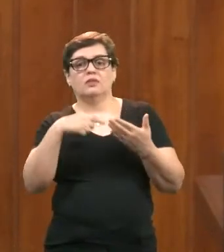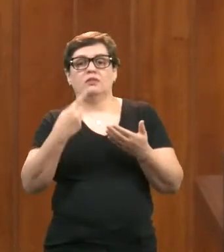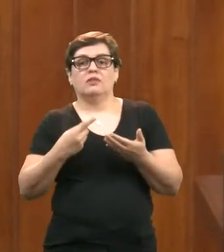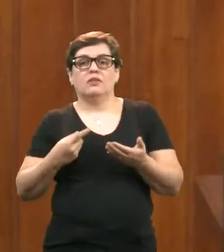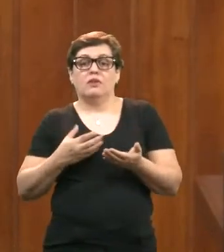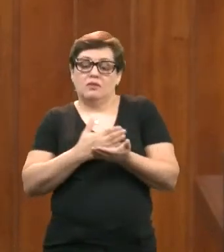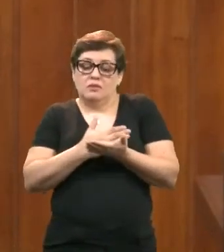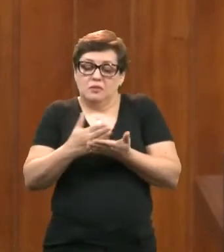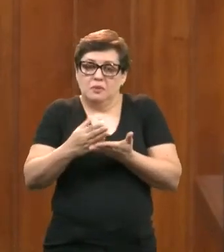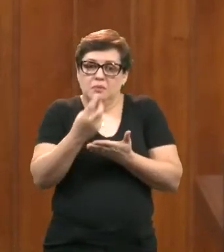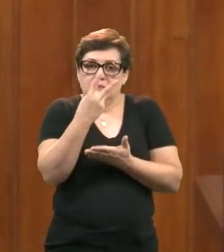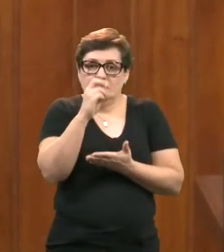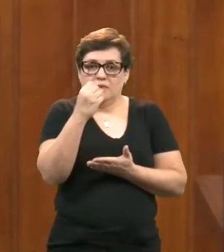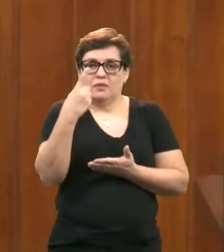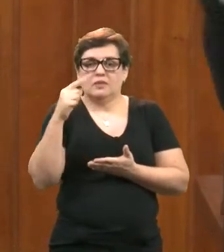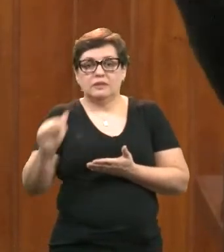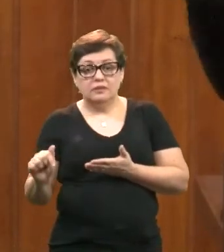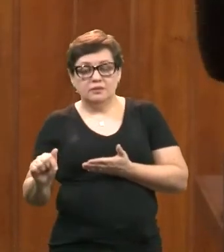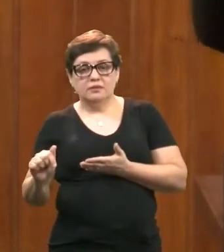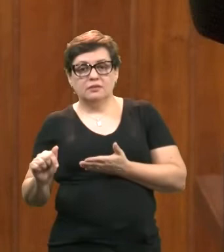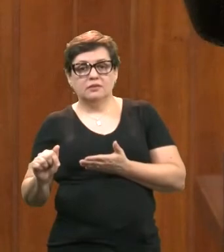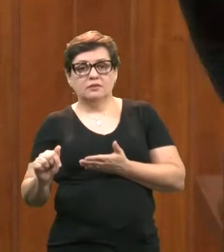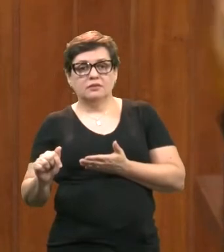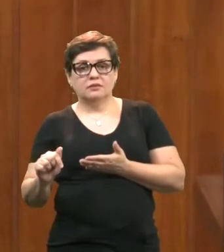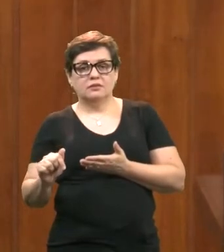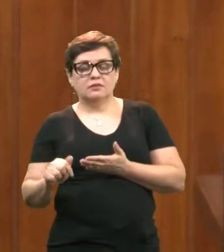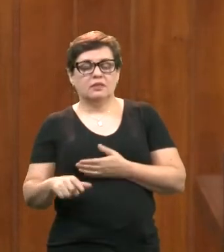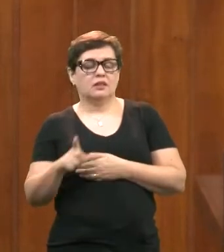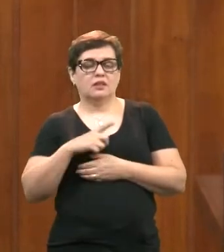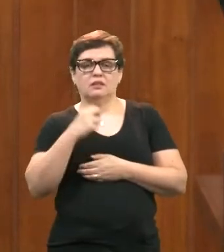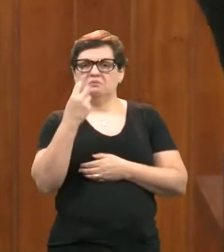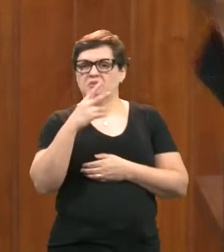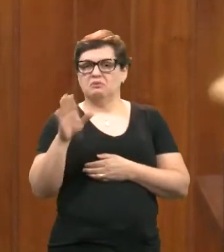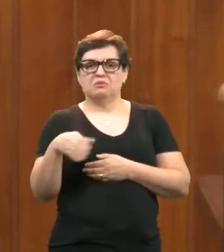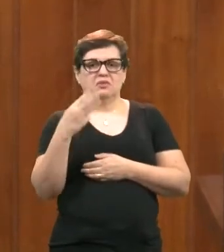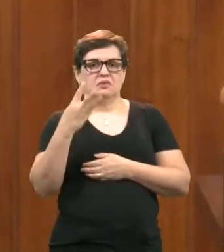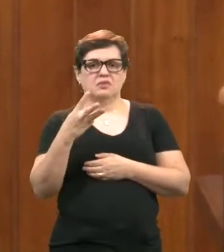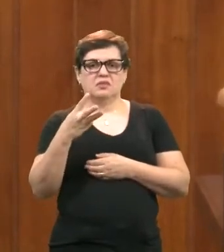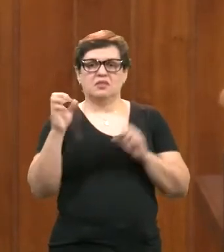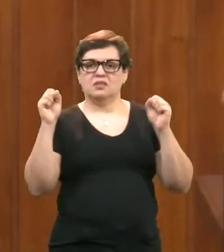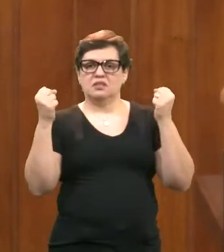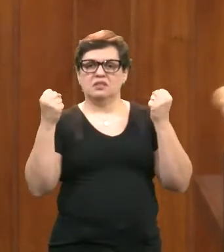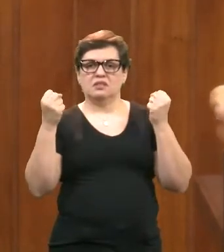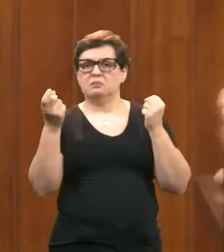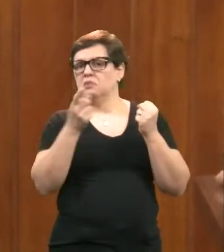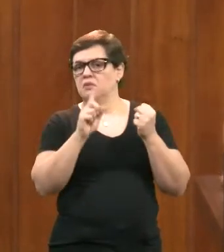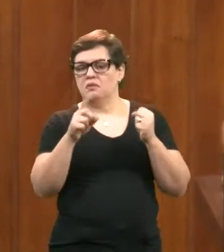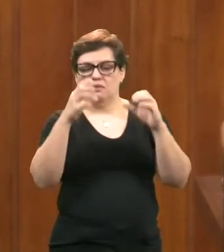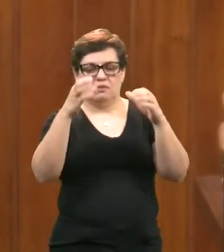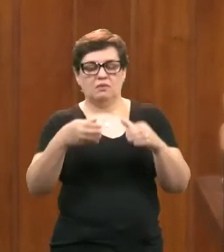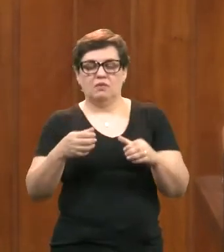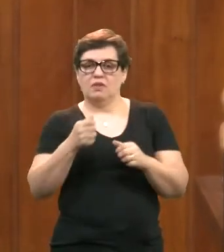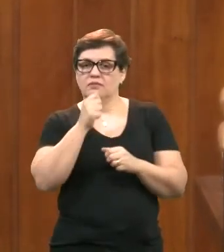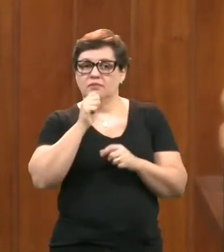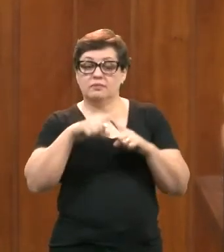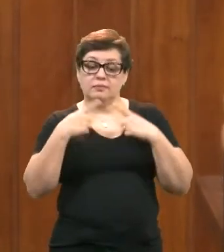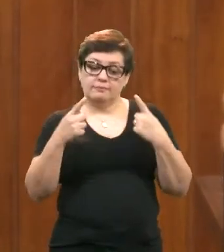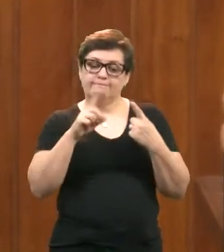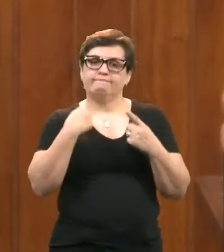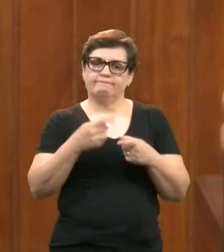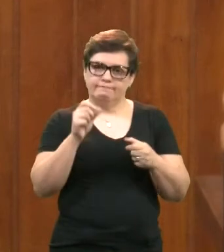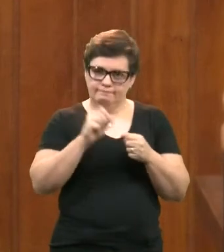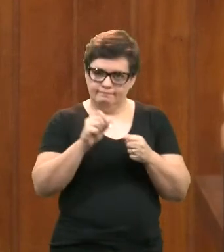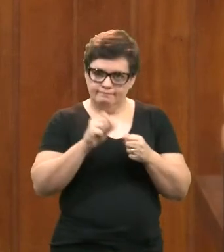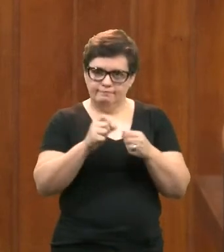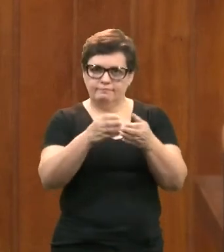em 2017, que instalar 2 ou 3 academias que não foram instaladas ainda. Então, mas a gente faz o requerimento, como está